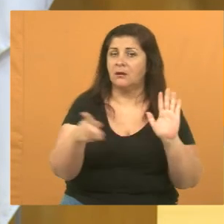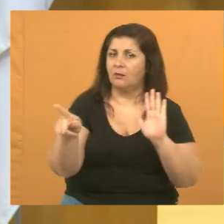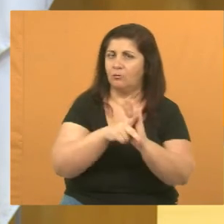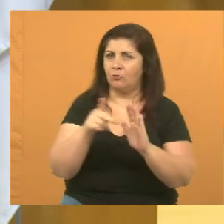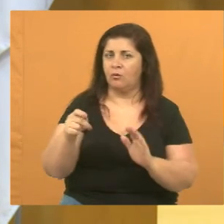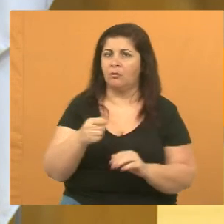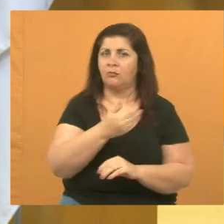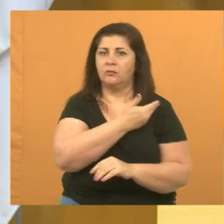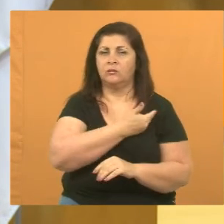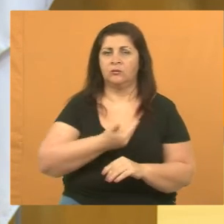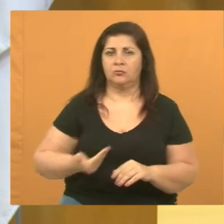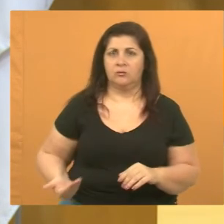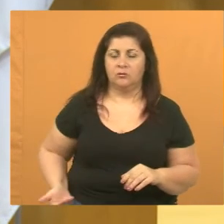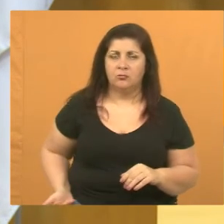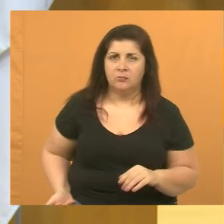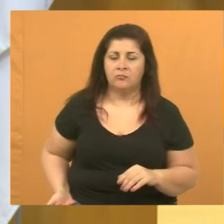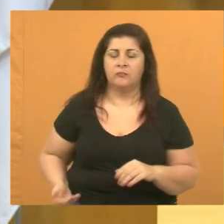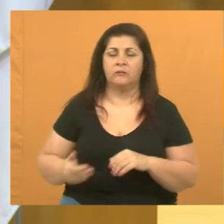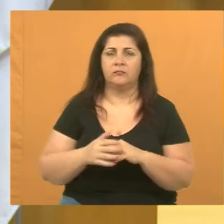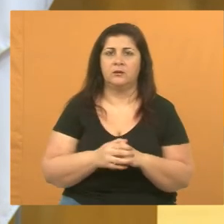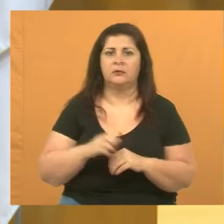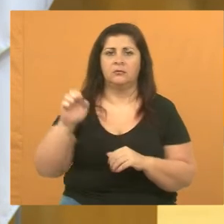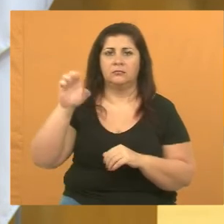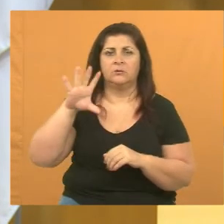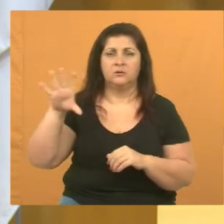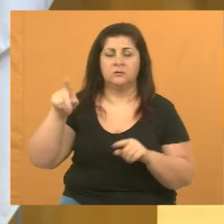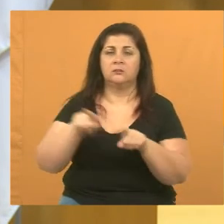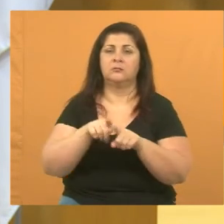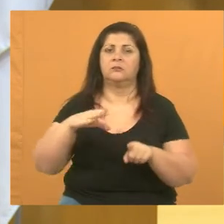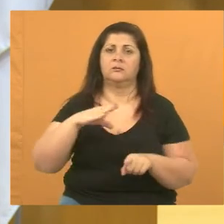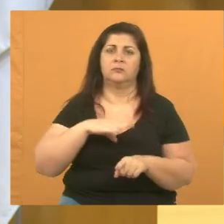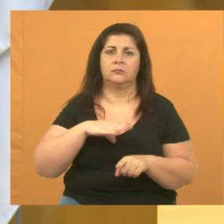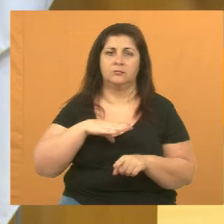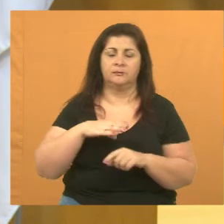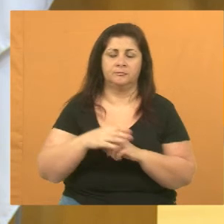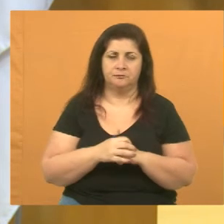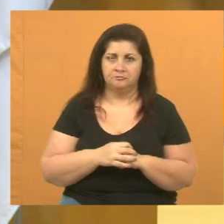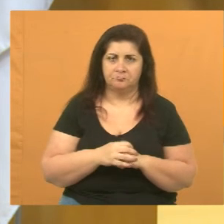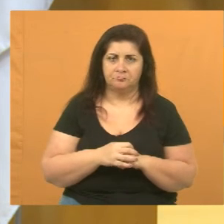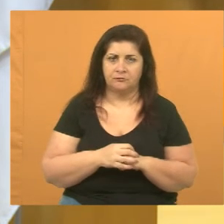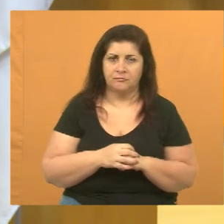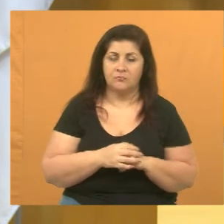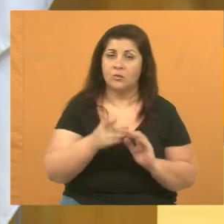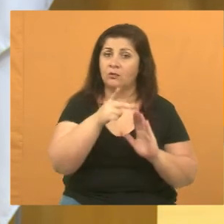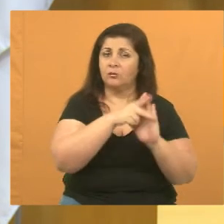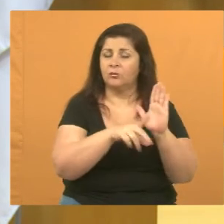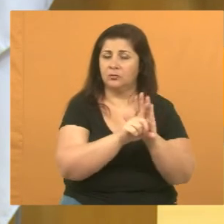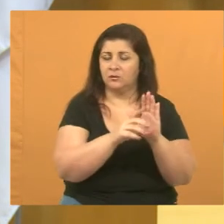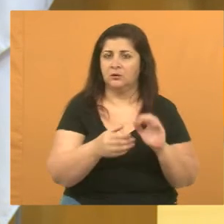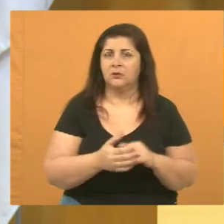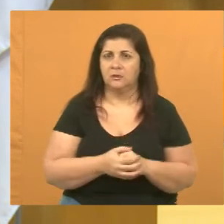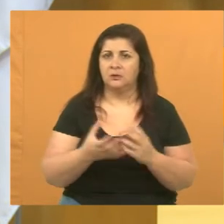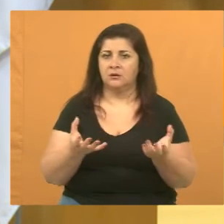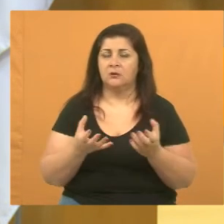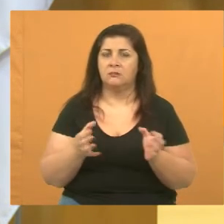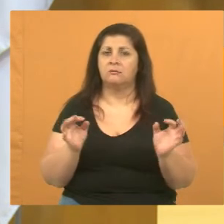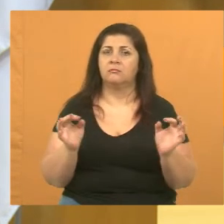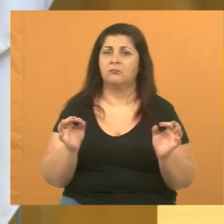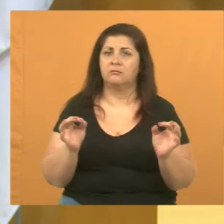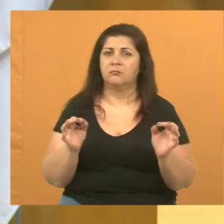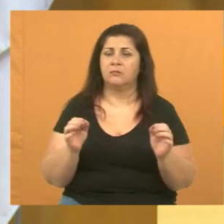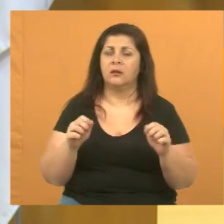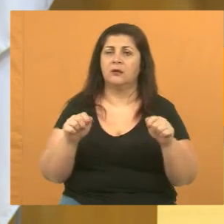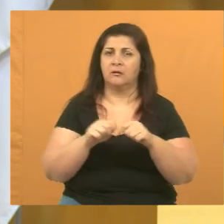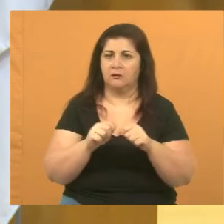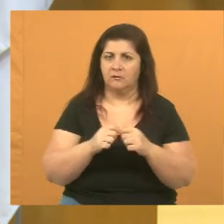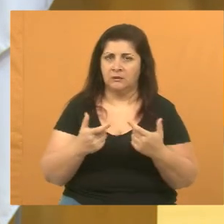do Estado, do Distrito Federal e do município. O presente projeto de lei pretende efetivar o